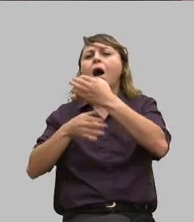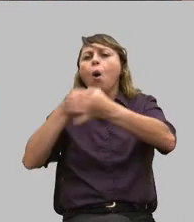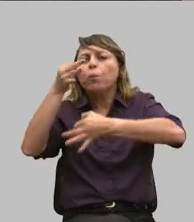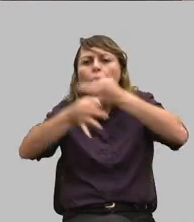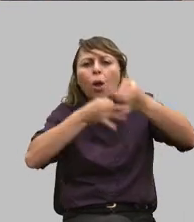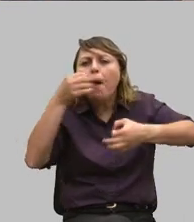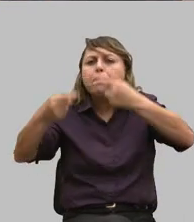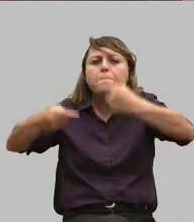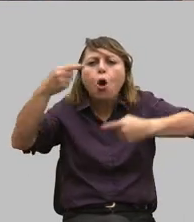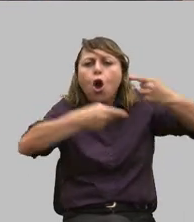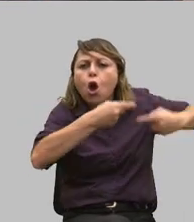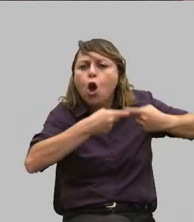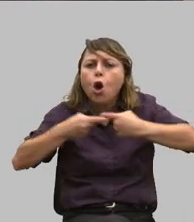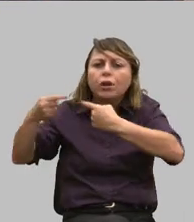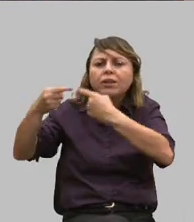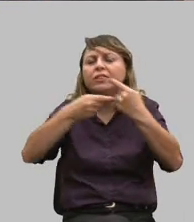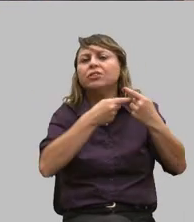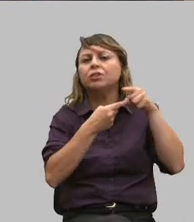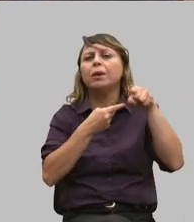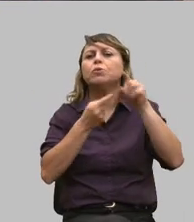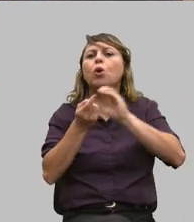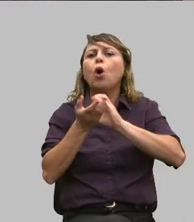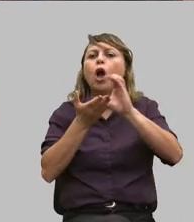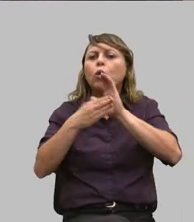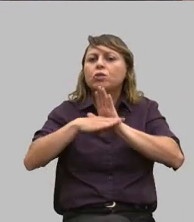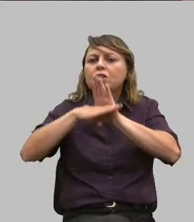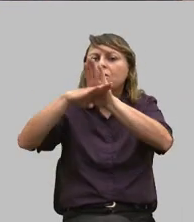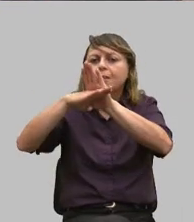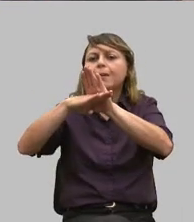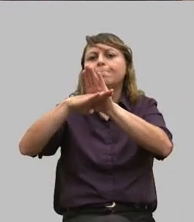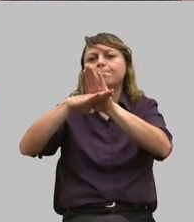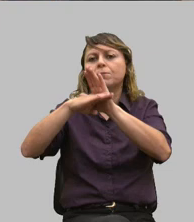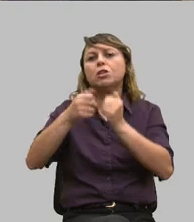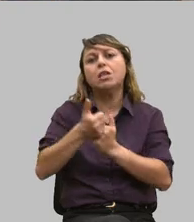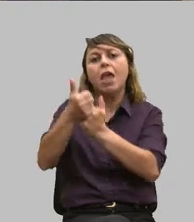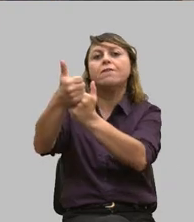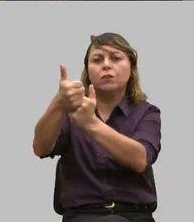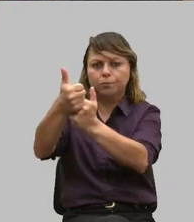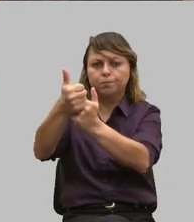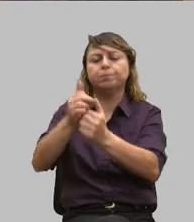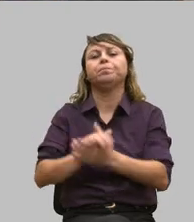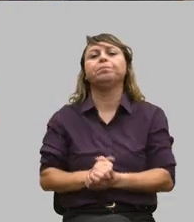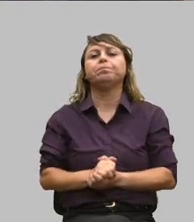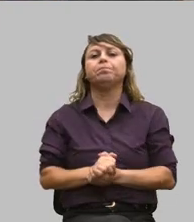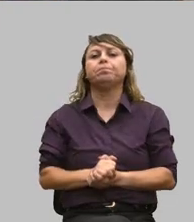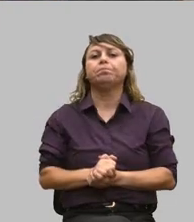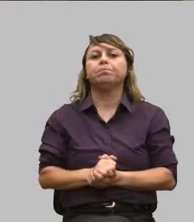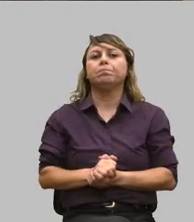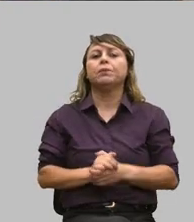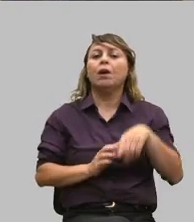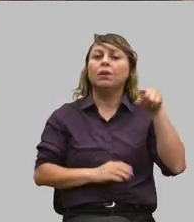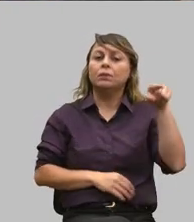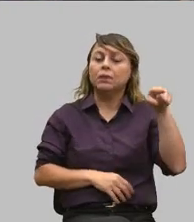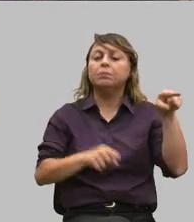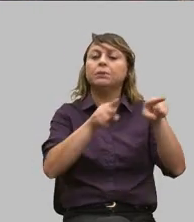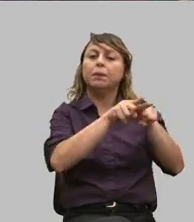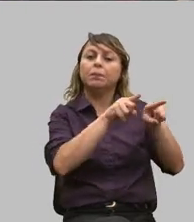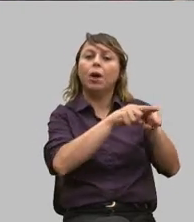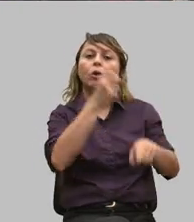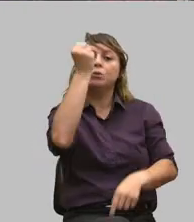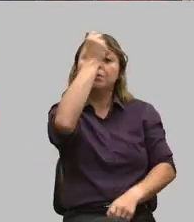oportunidade do recurso ser bem gasto bem investido e por fim falar aos prefeitos em